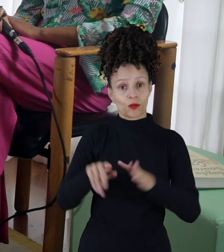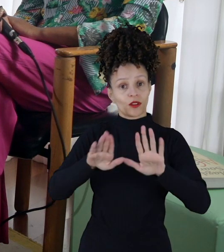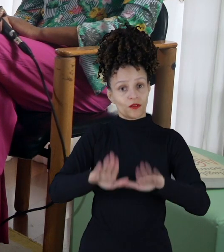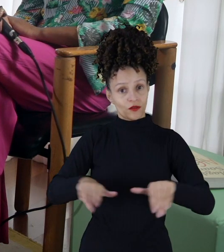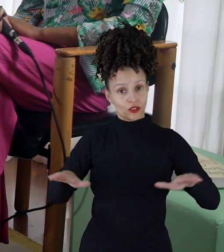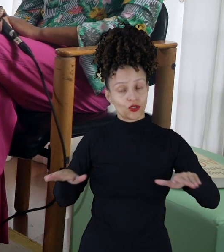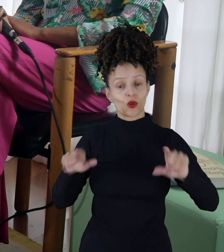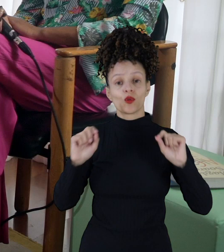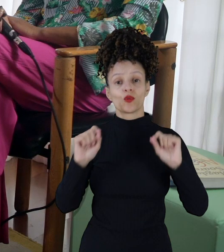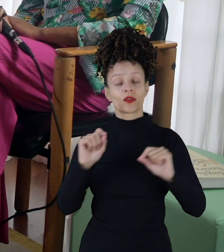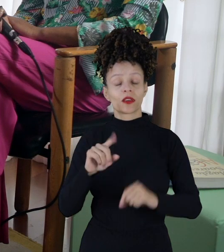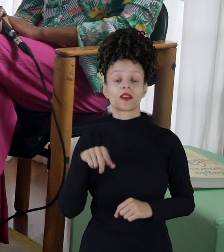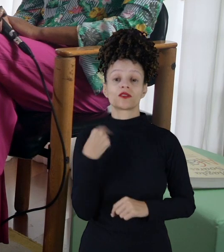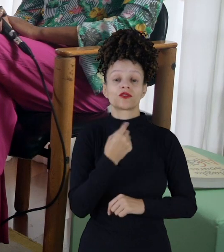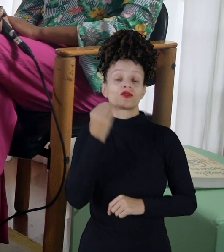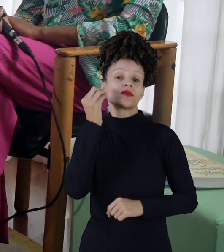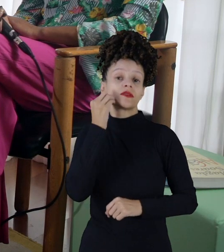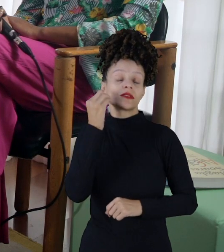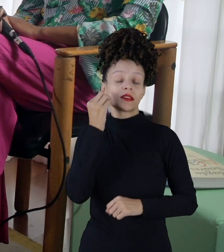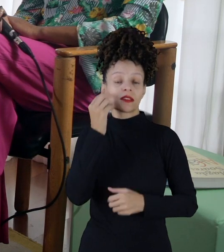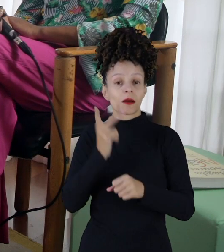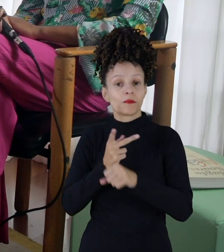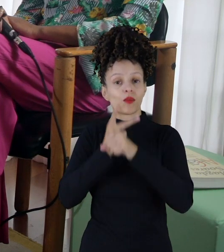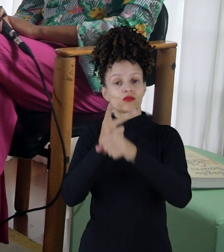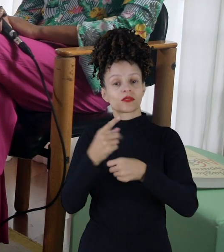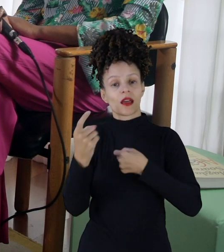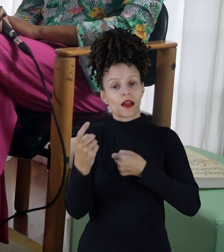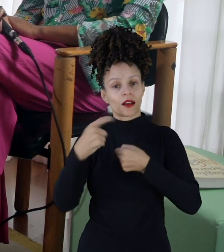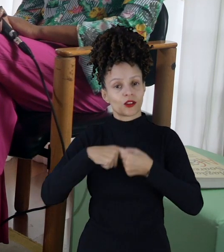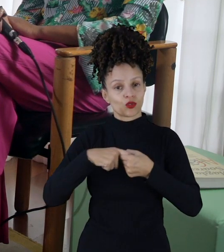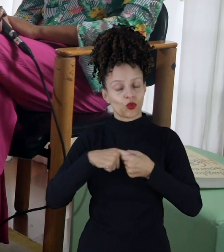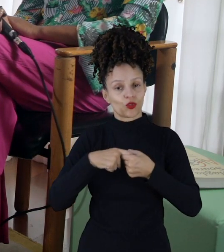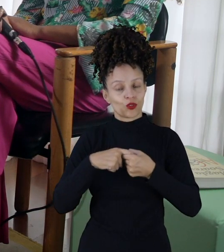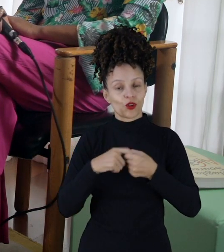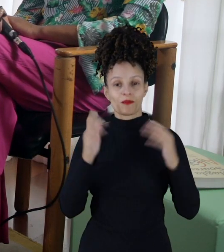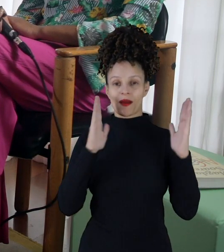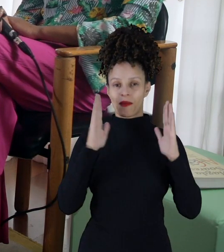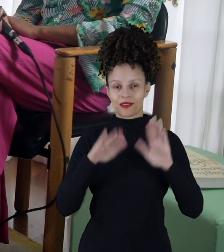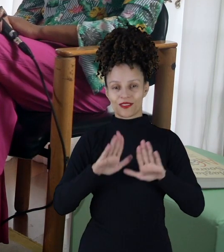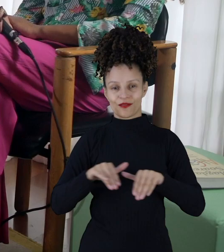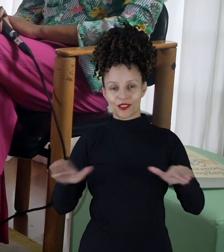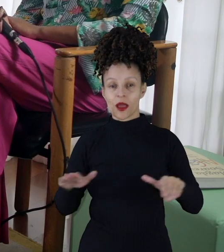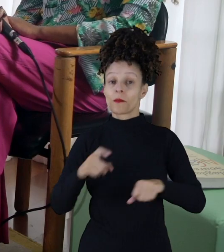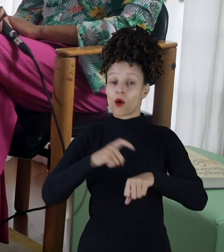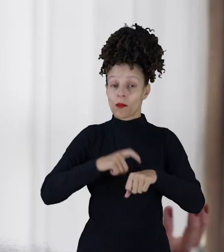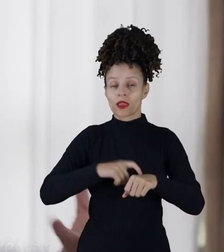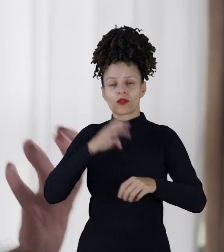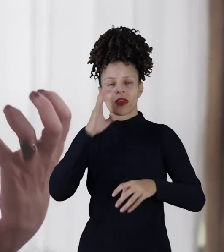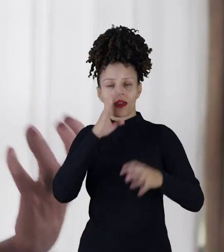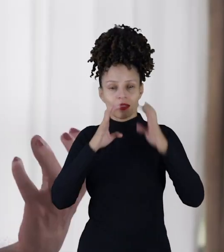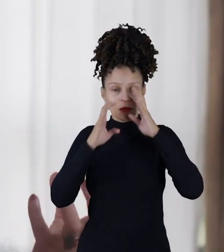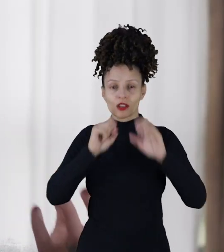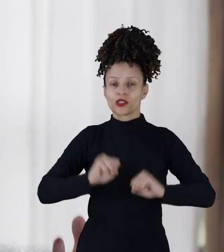infantil, o que a gente tenta é uma busca, é um retorno para a nossa infância, para esses momentos de encantamento. É